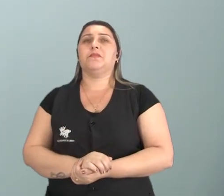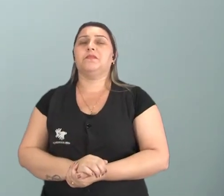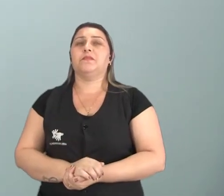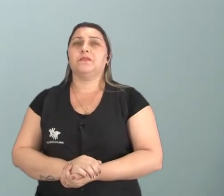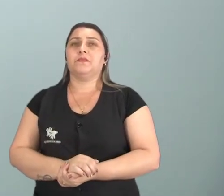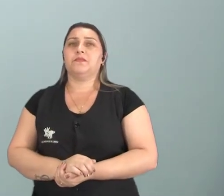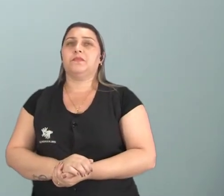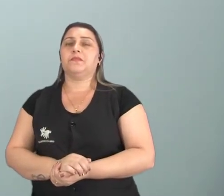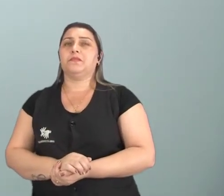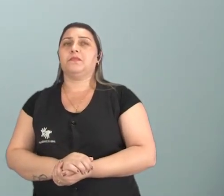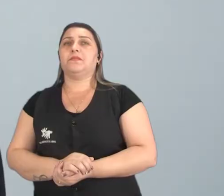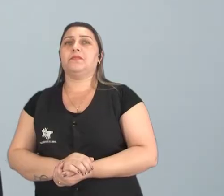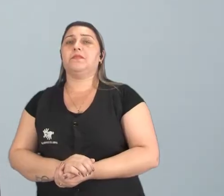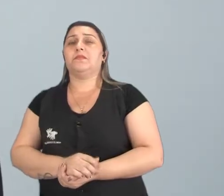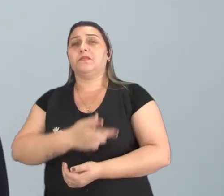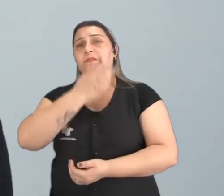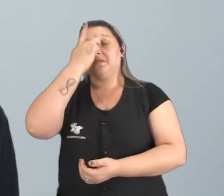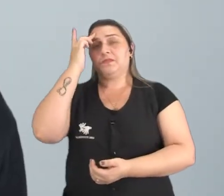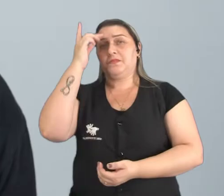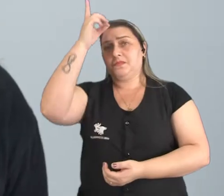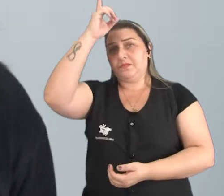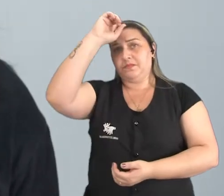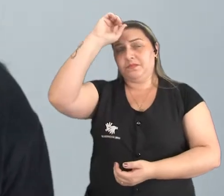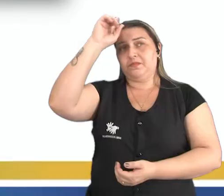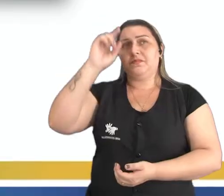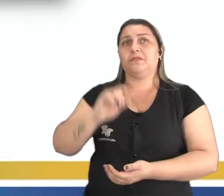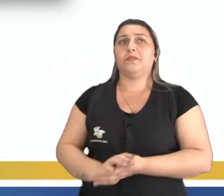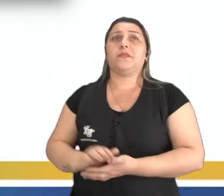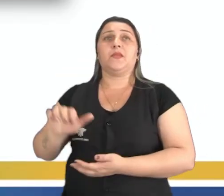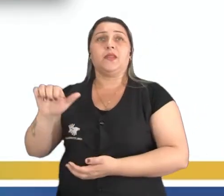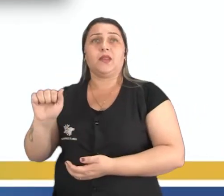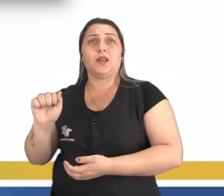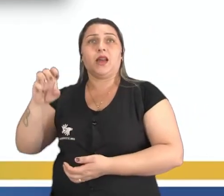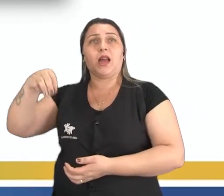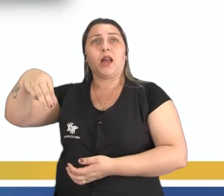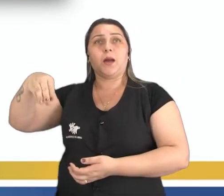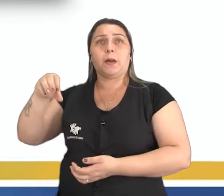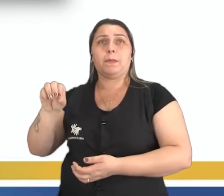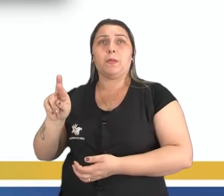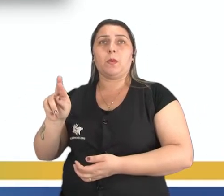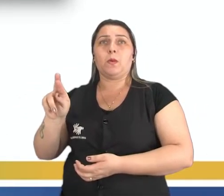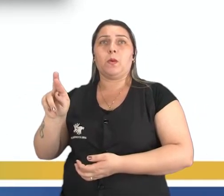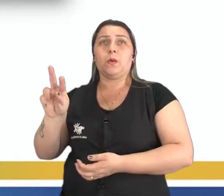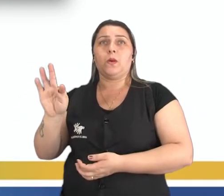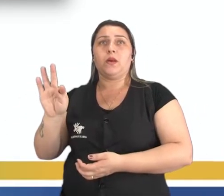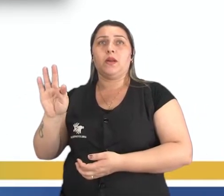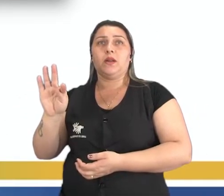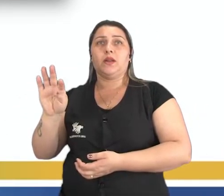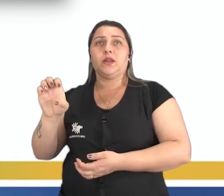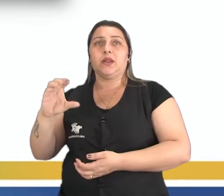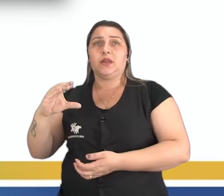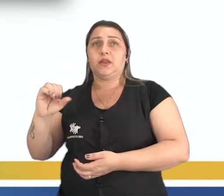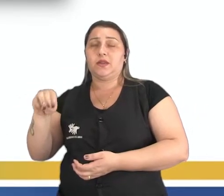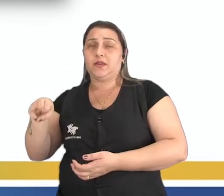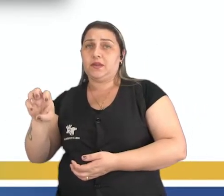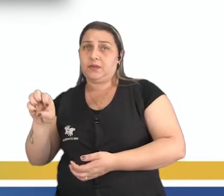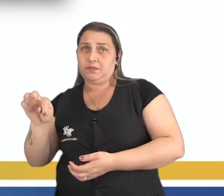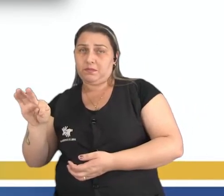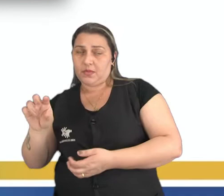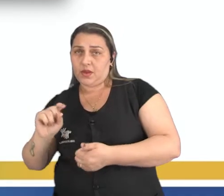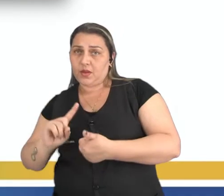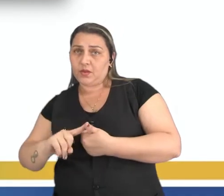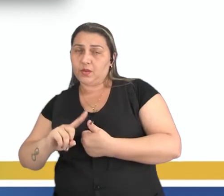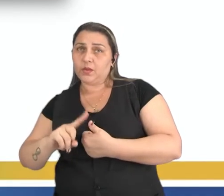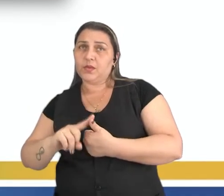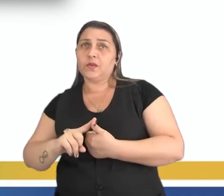mesmo as pessoas adultas mesmo. Vamos lá. As manobras do parkour. Como toda modalidade esportiva,